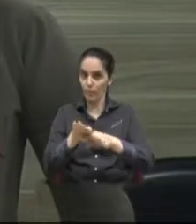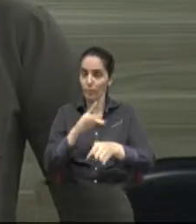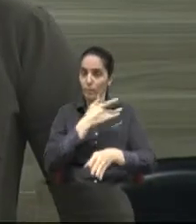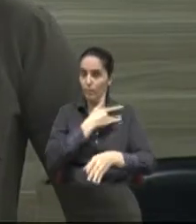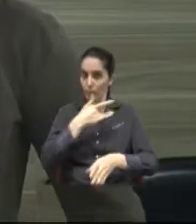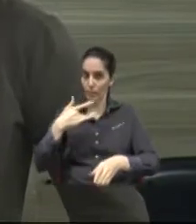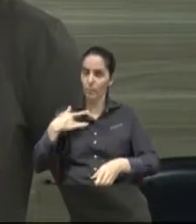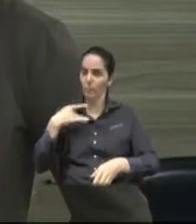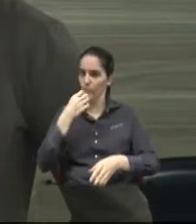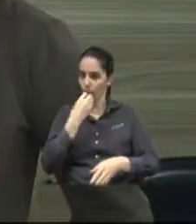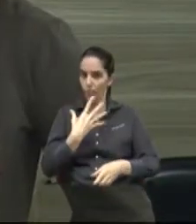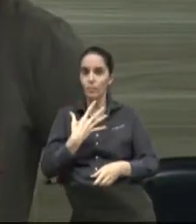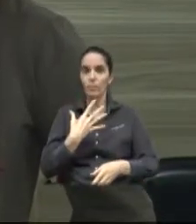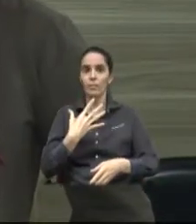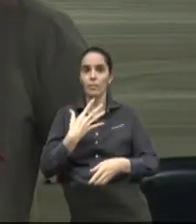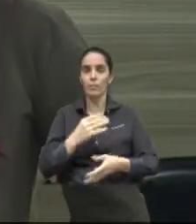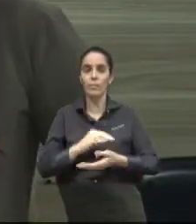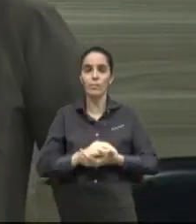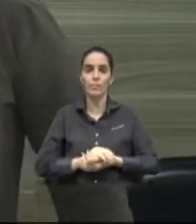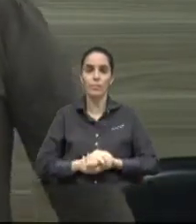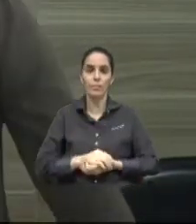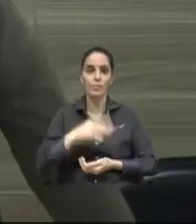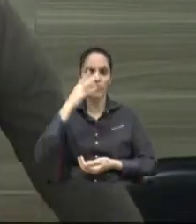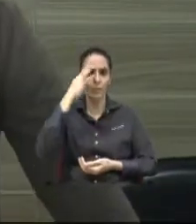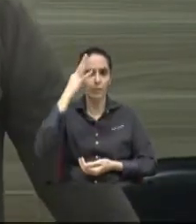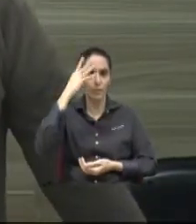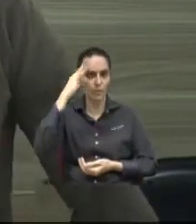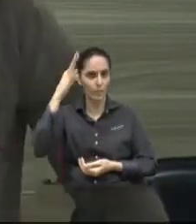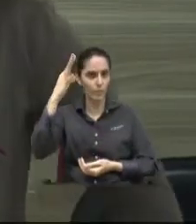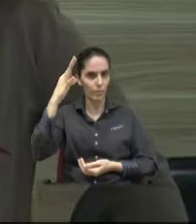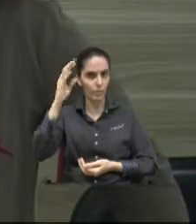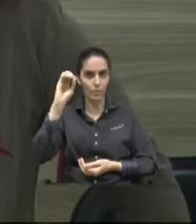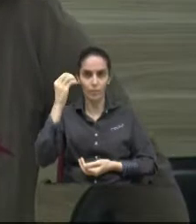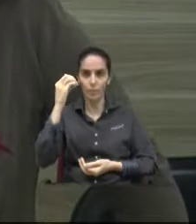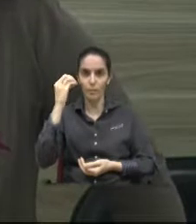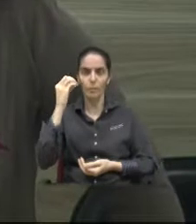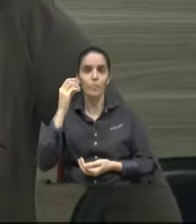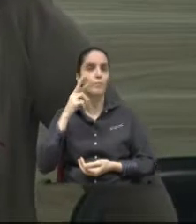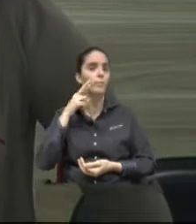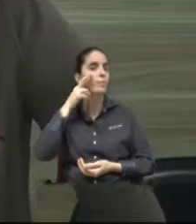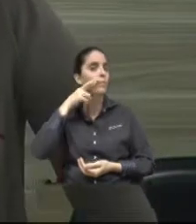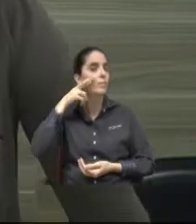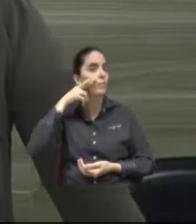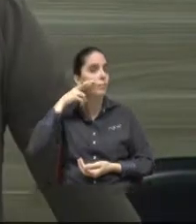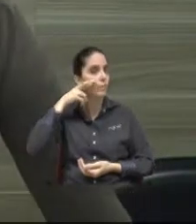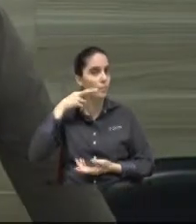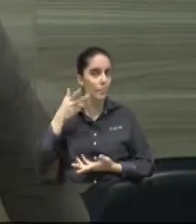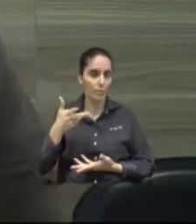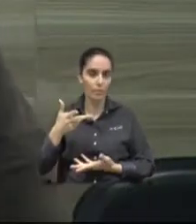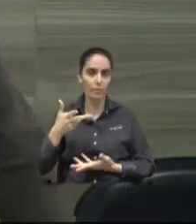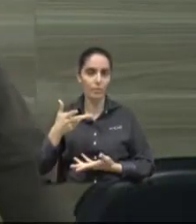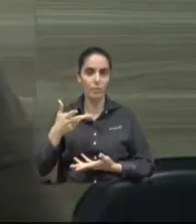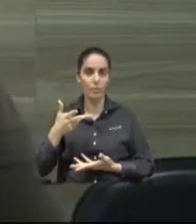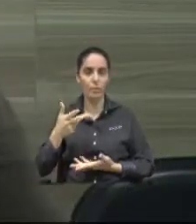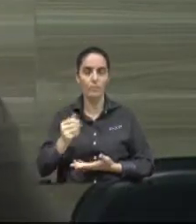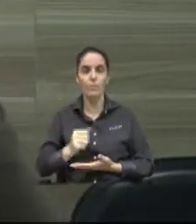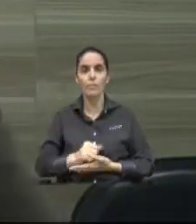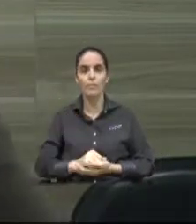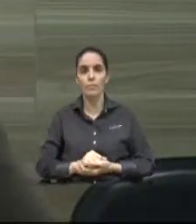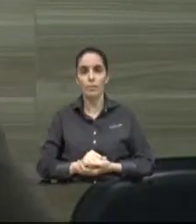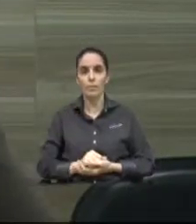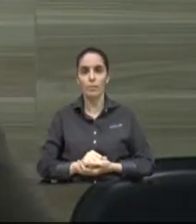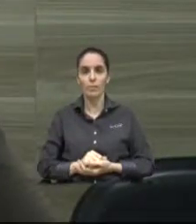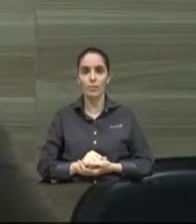Imagine, nós estamos no Outubro Rosa e teríamos que passar todas